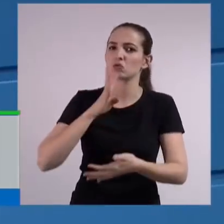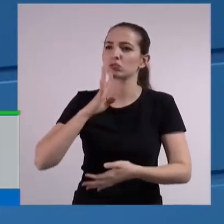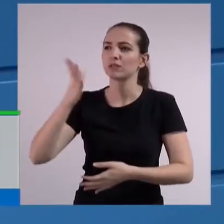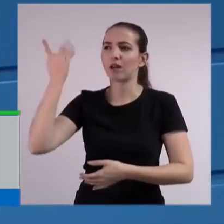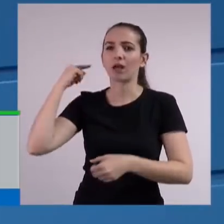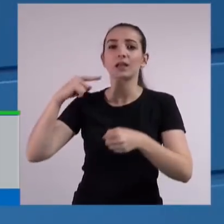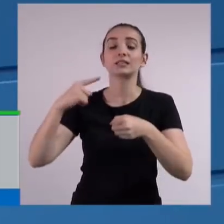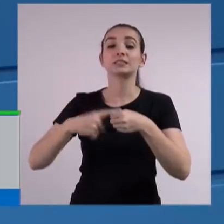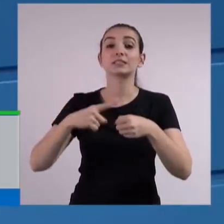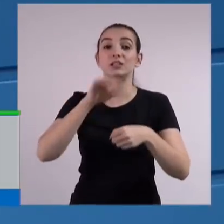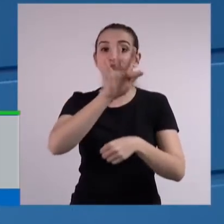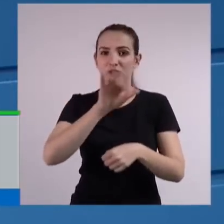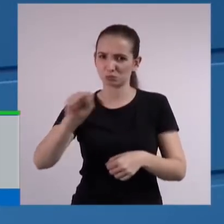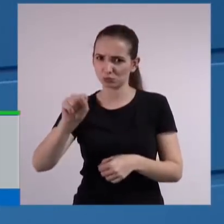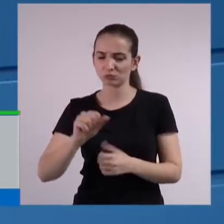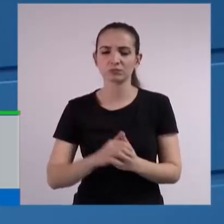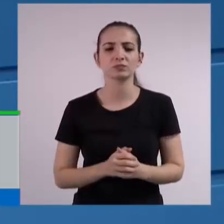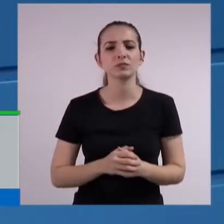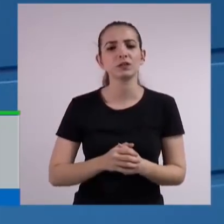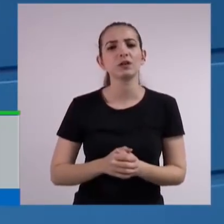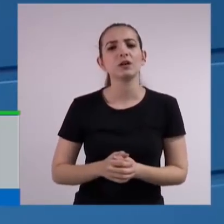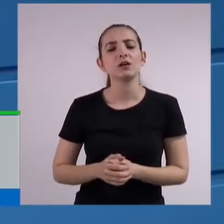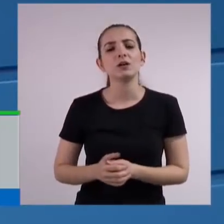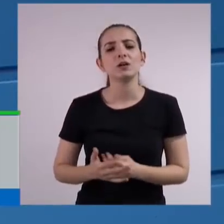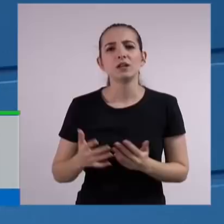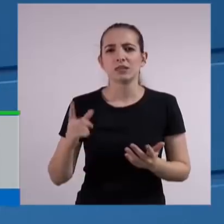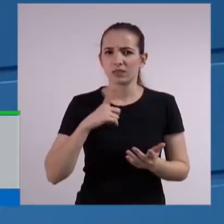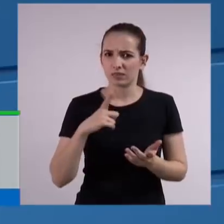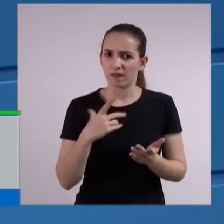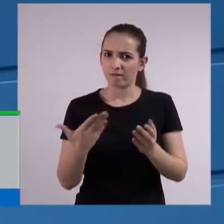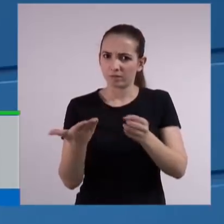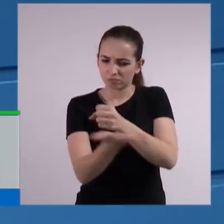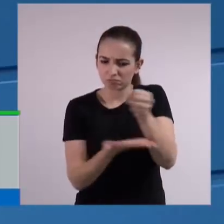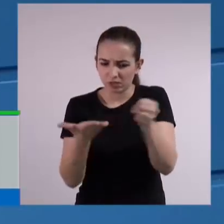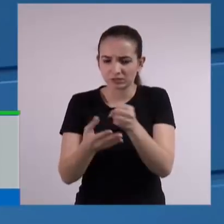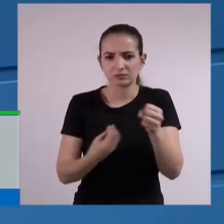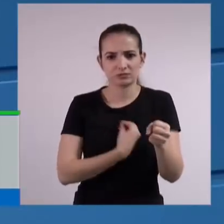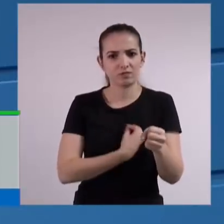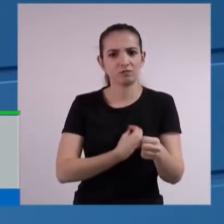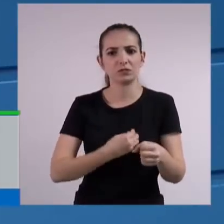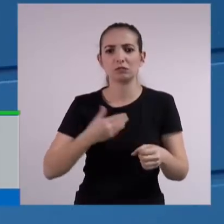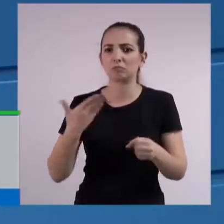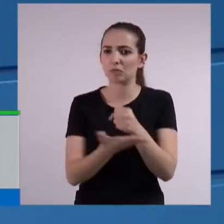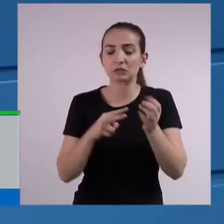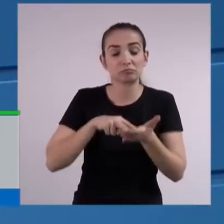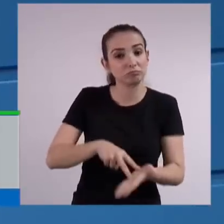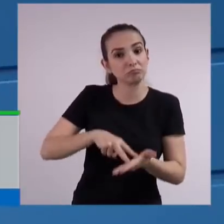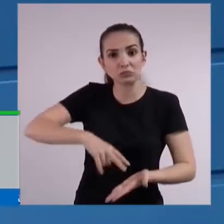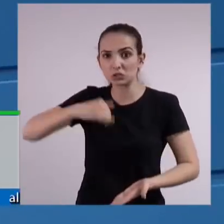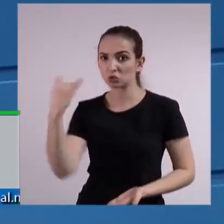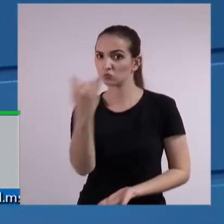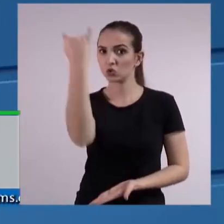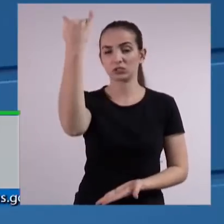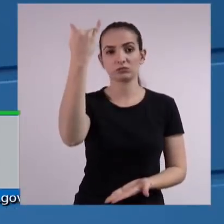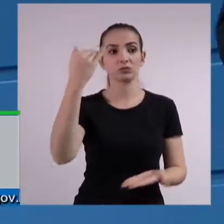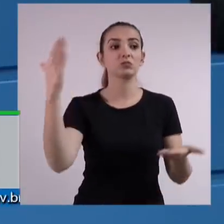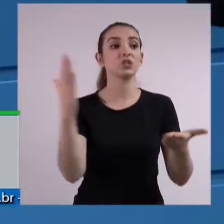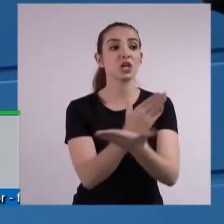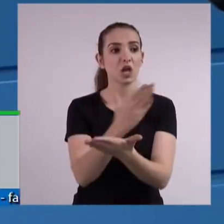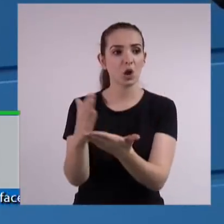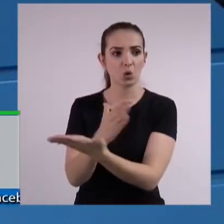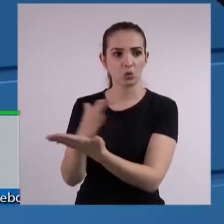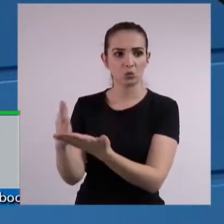Sul, tem pautado a sua vida em pilares importantíssimos, que alguns deles